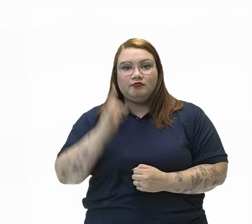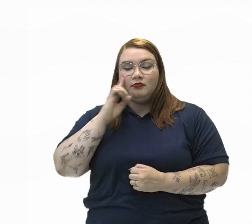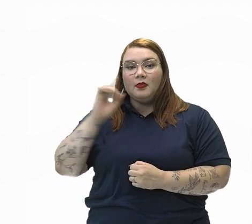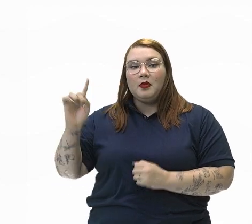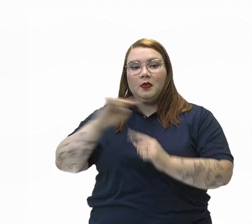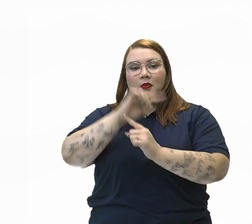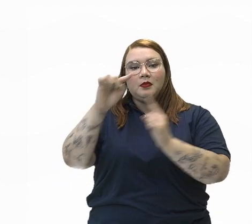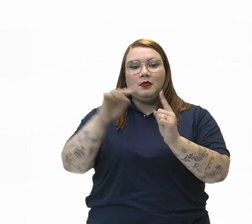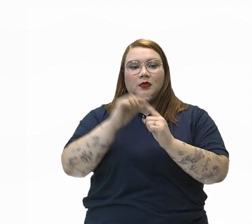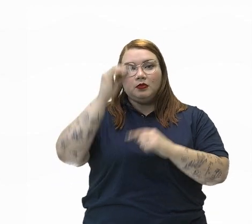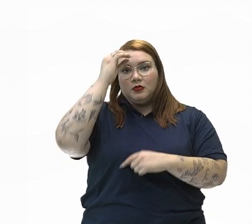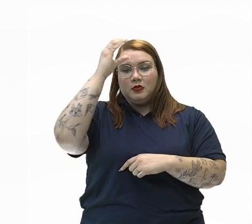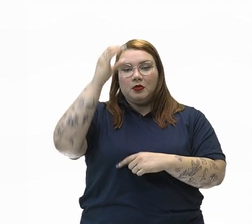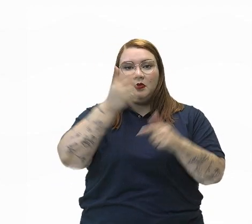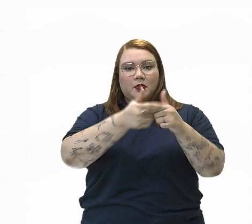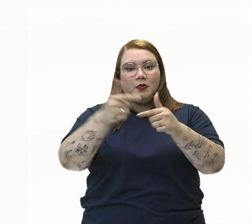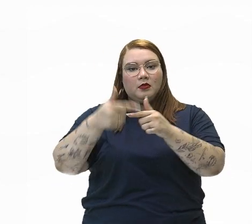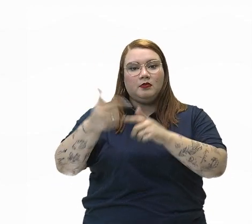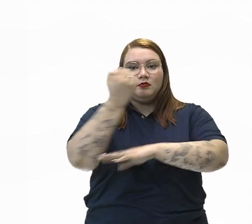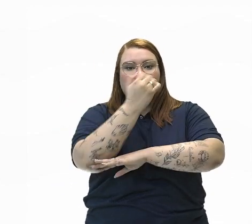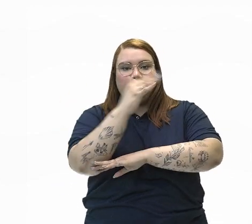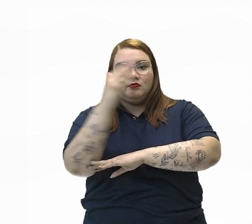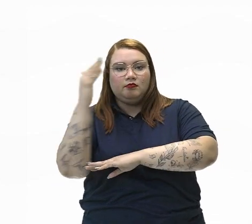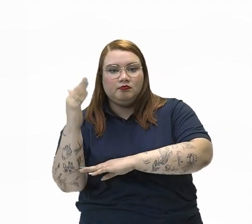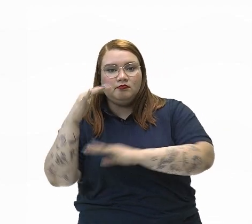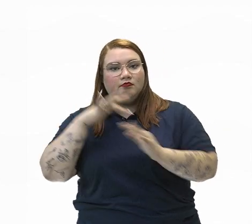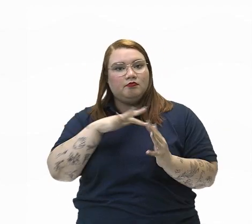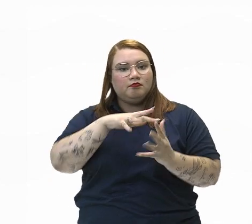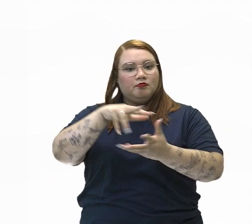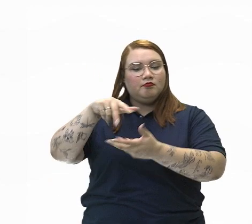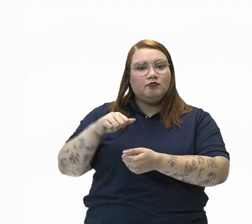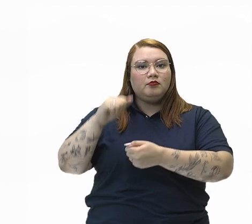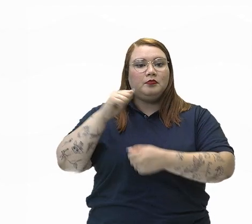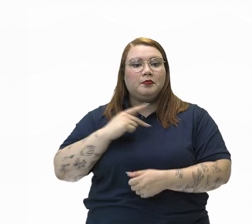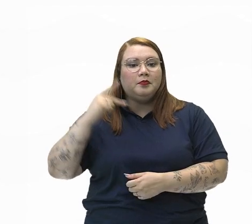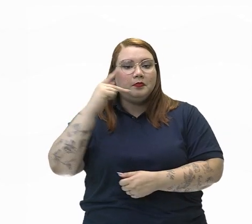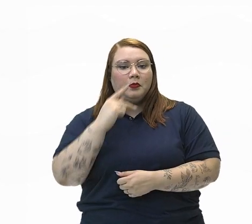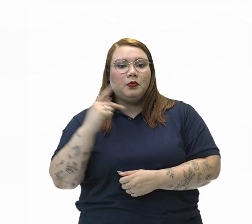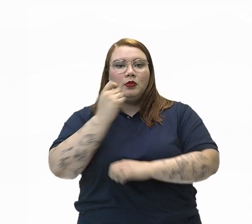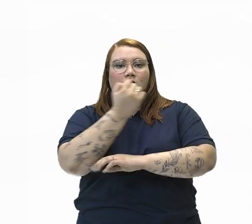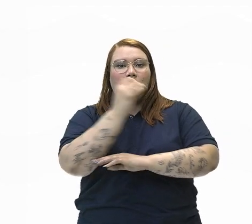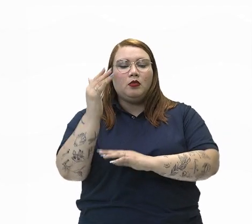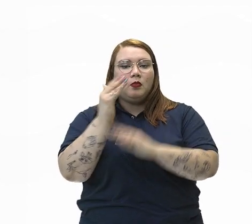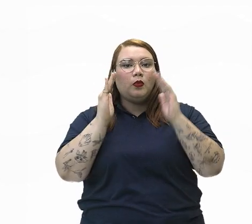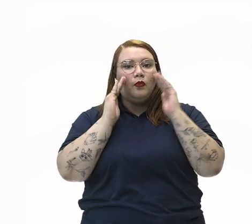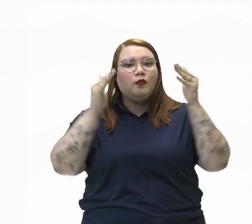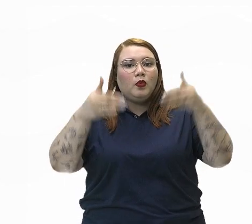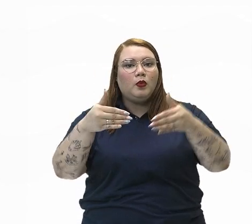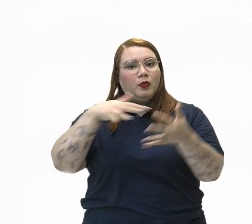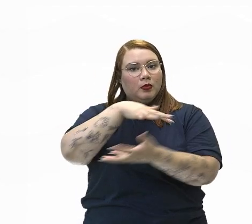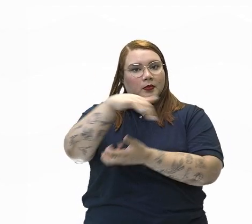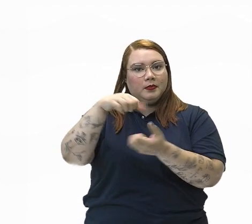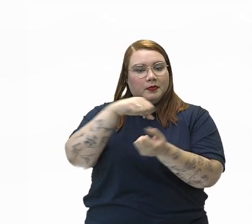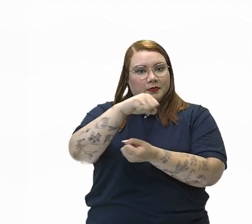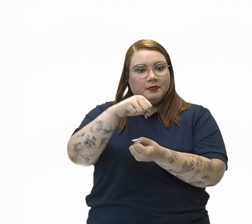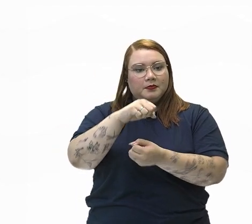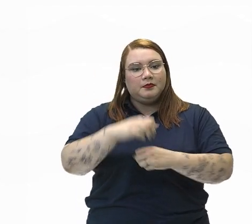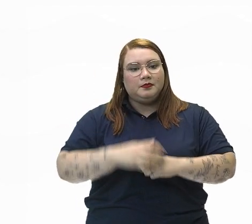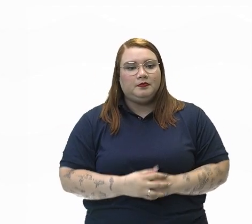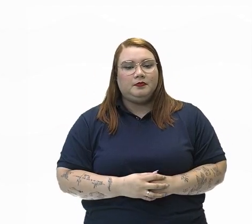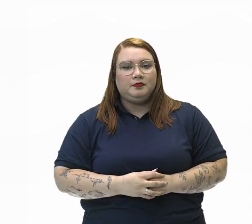de conhecimento: problemas ambientais, mundiais e políticas ambientais para a